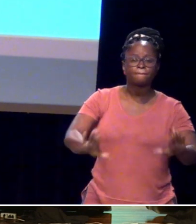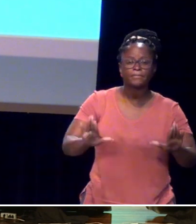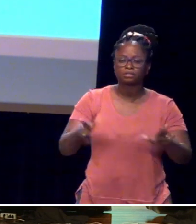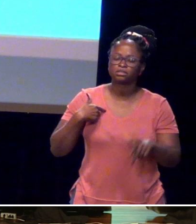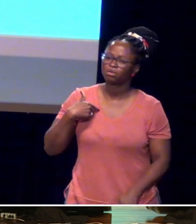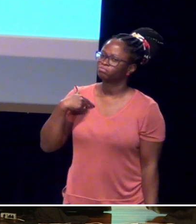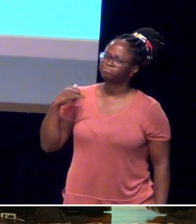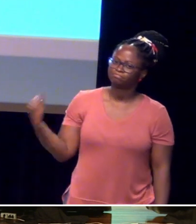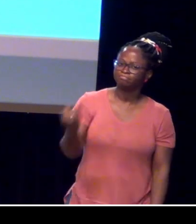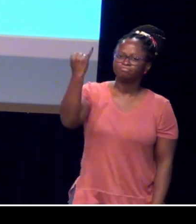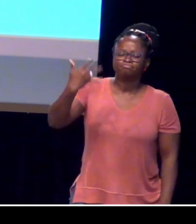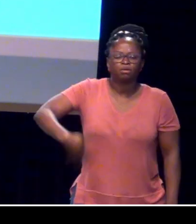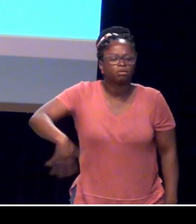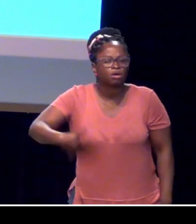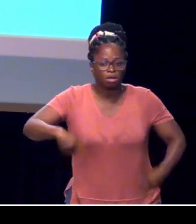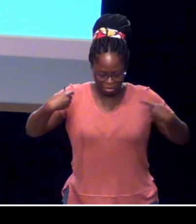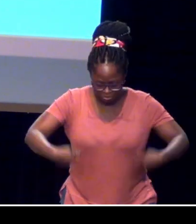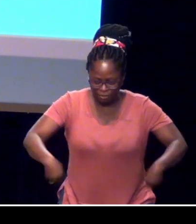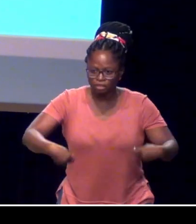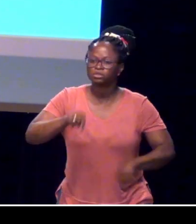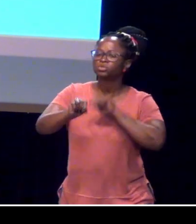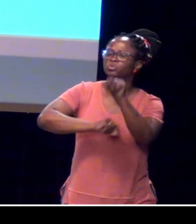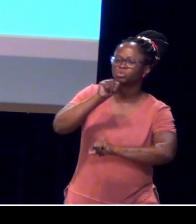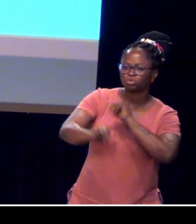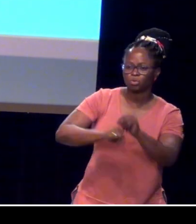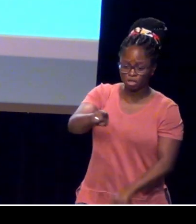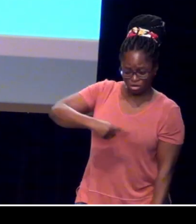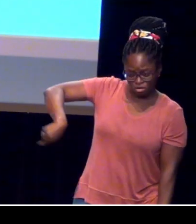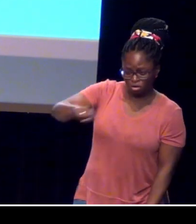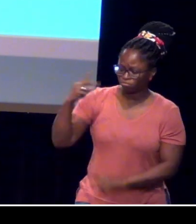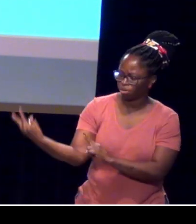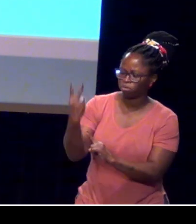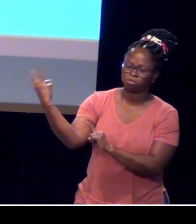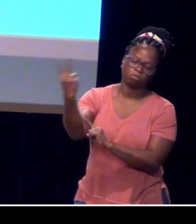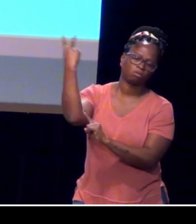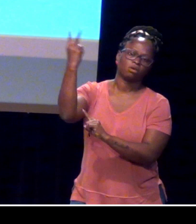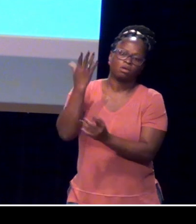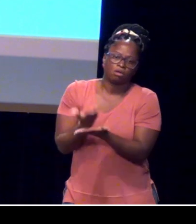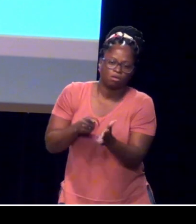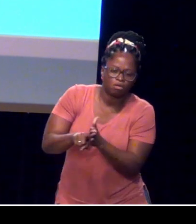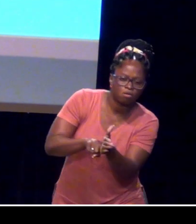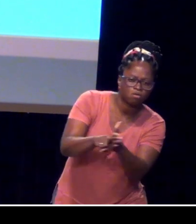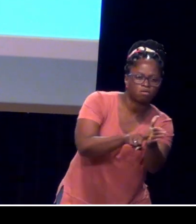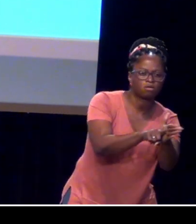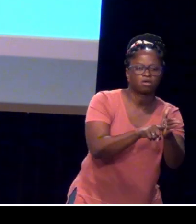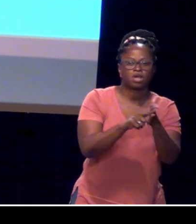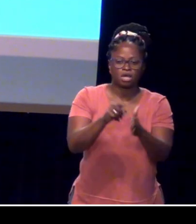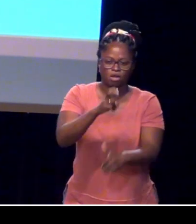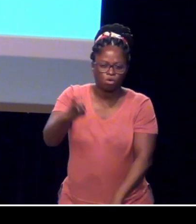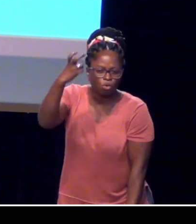que eu ressalto é a necessidade, então, da gente valorizar os discursos da